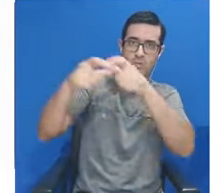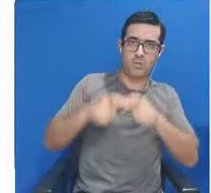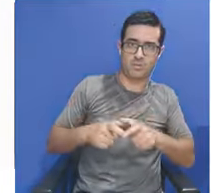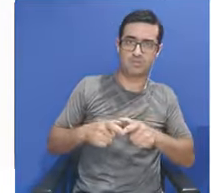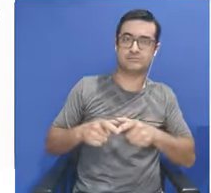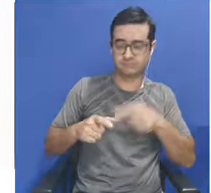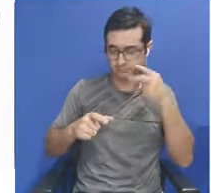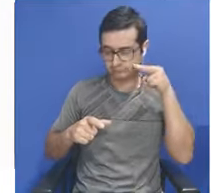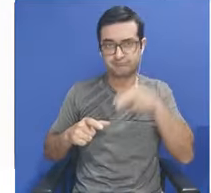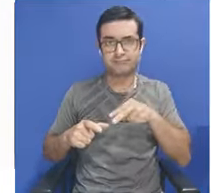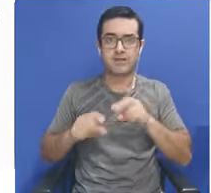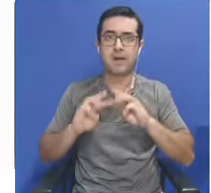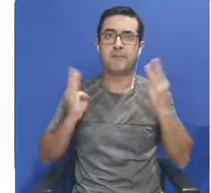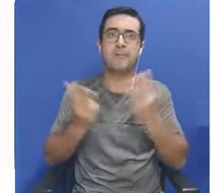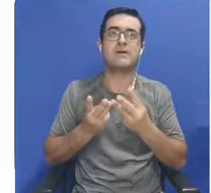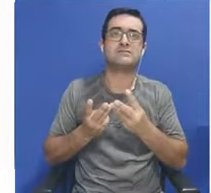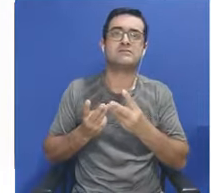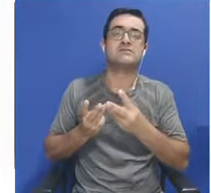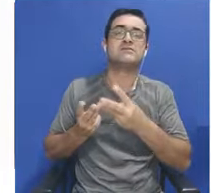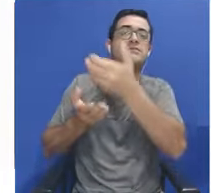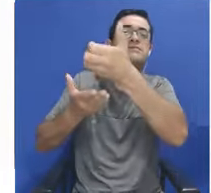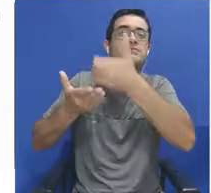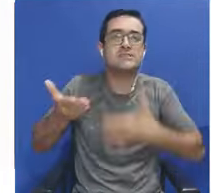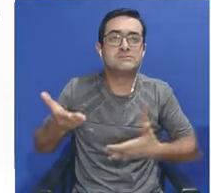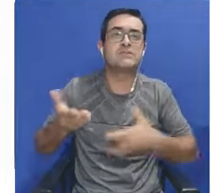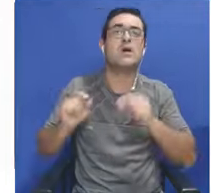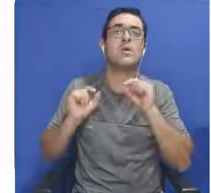massa molecular da substância é